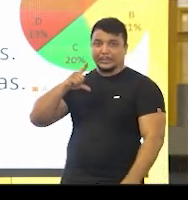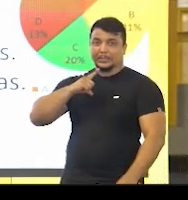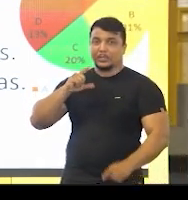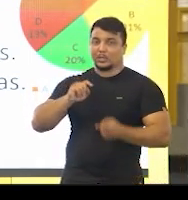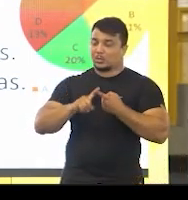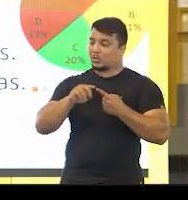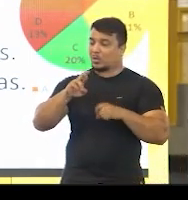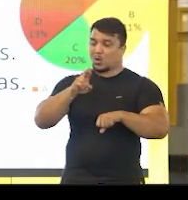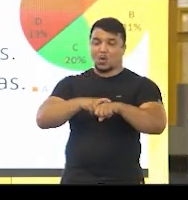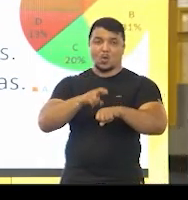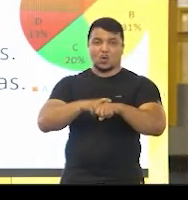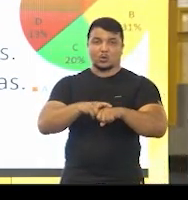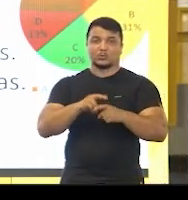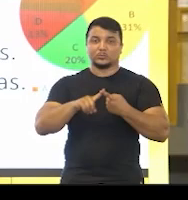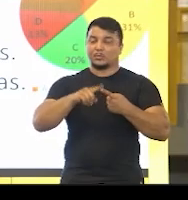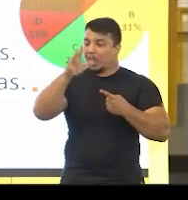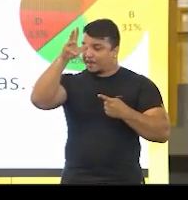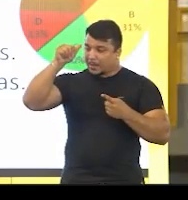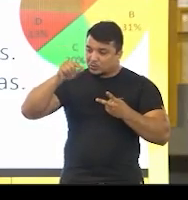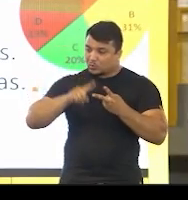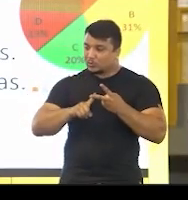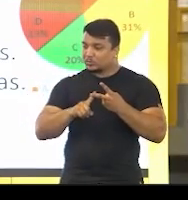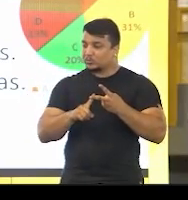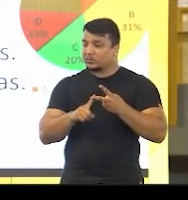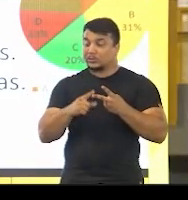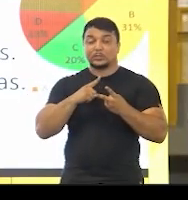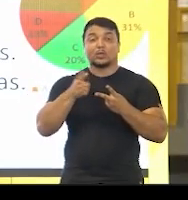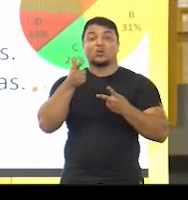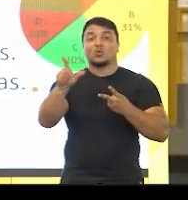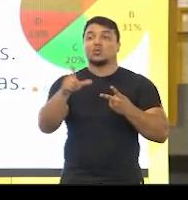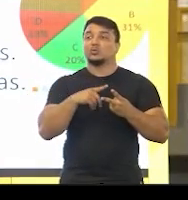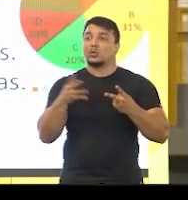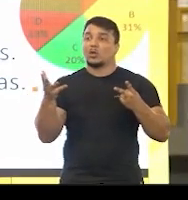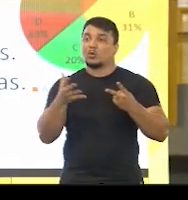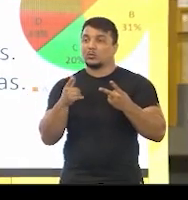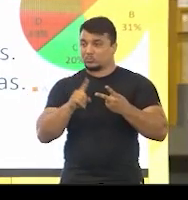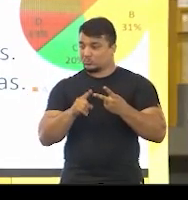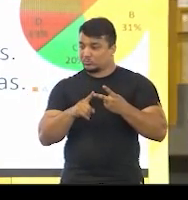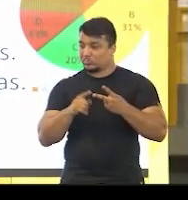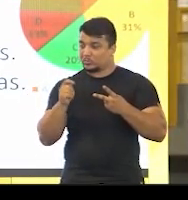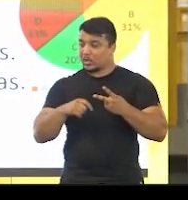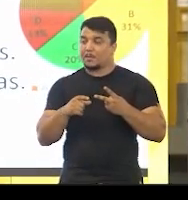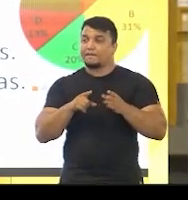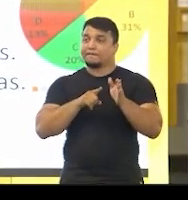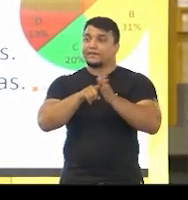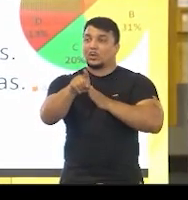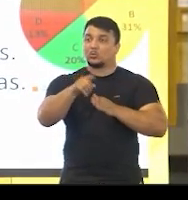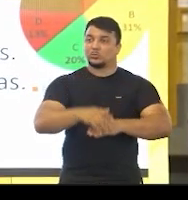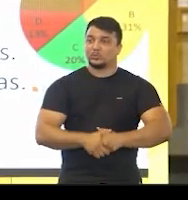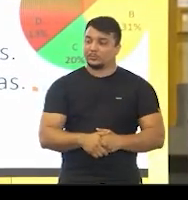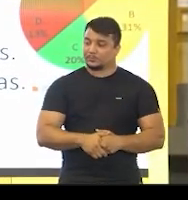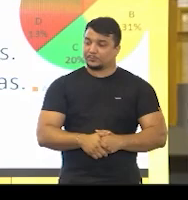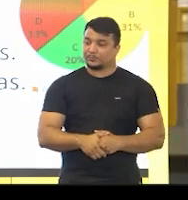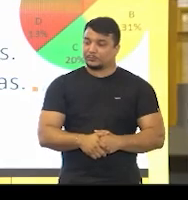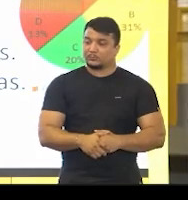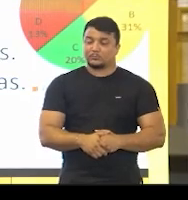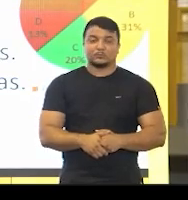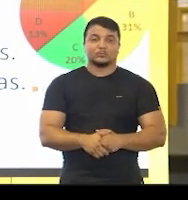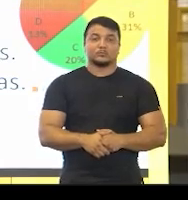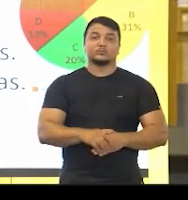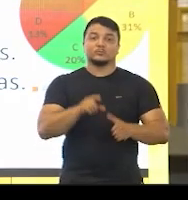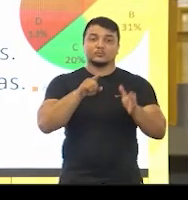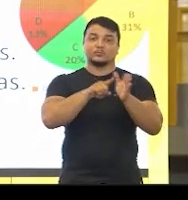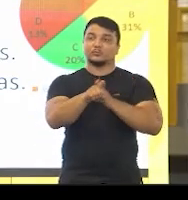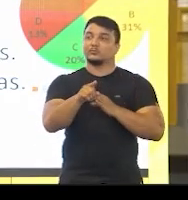rocha ígnea, diz Amazônia legal. Agora nós vamos para o comando. Eu quero que vocês leiam o